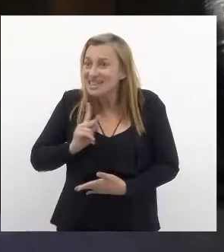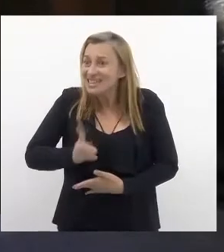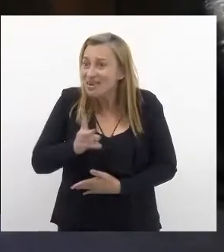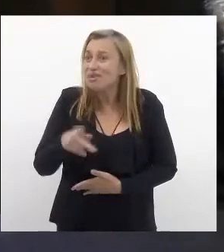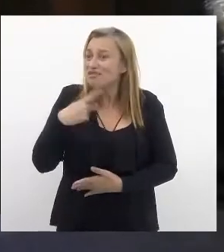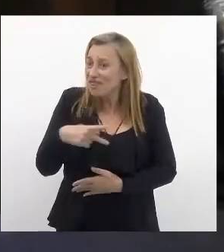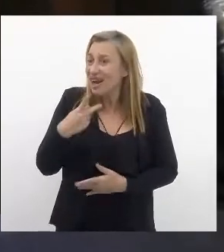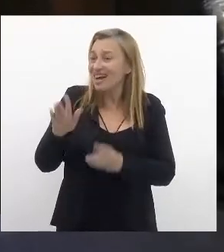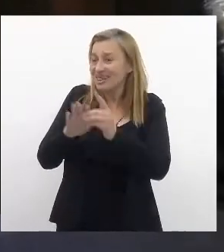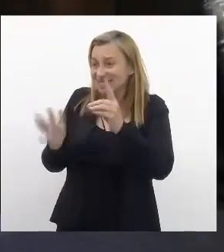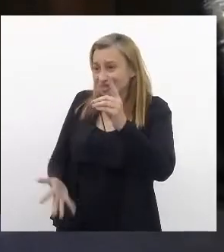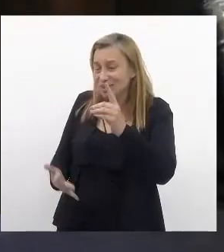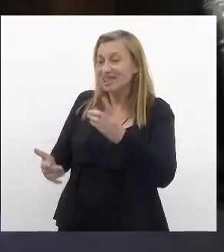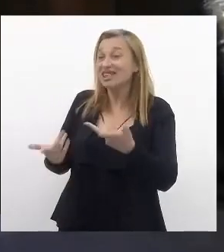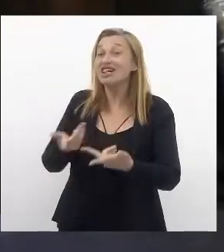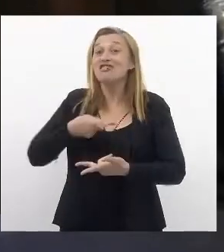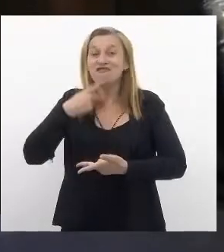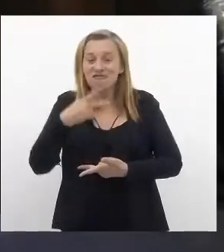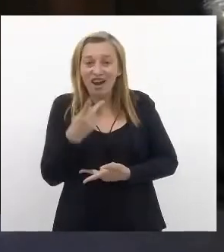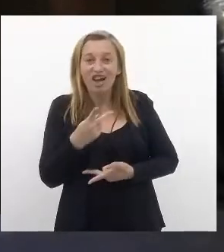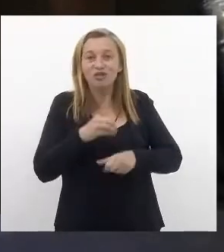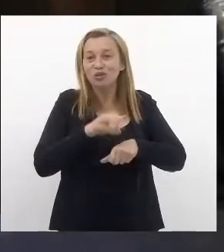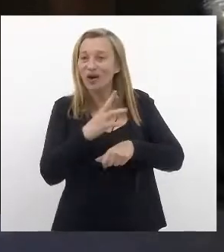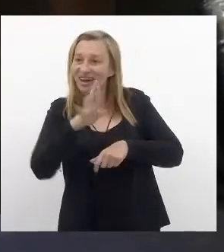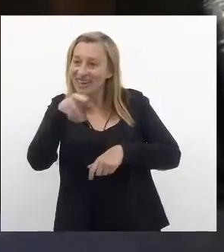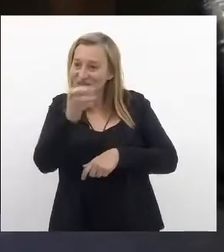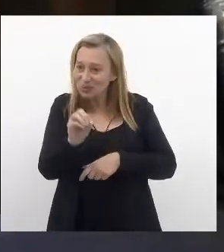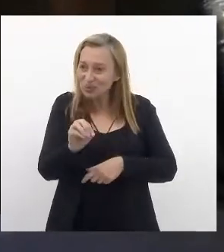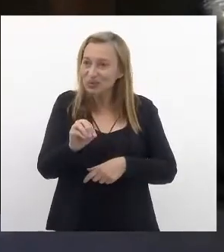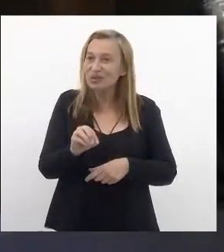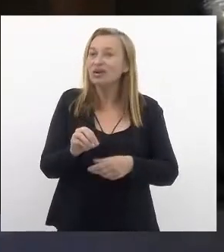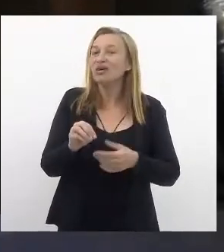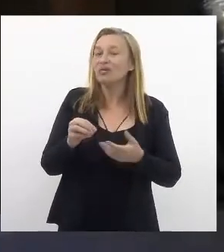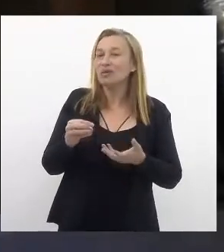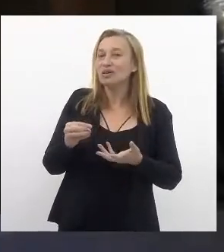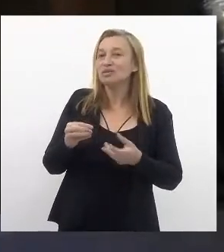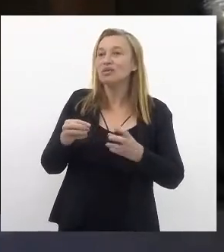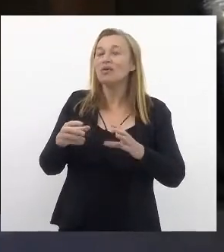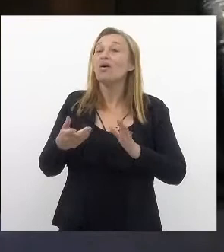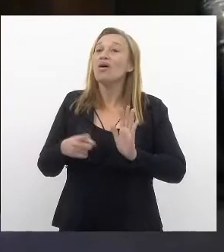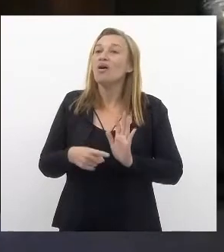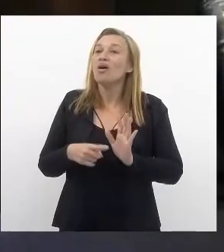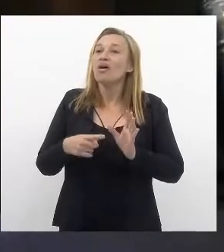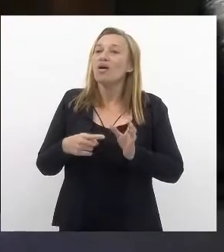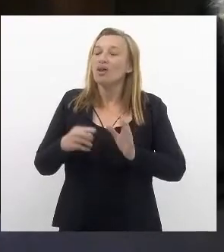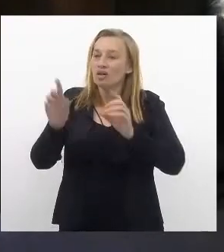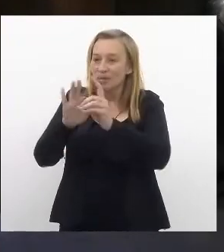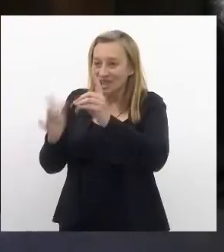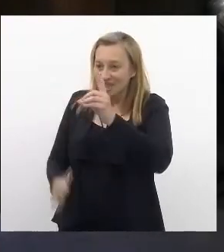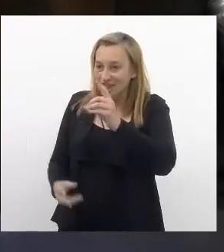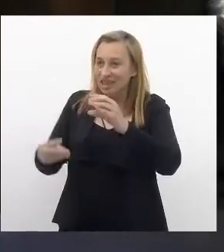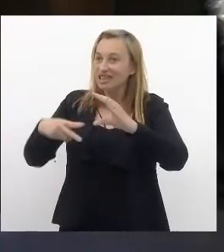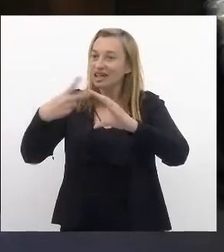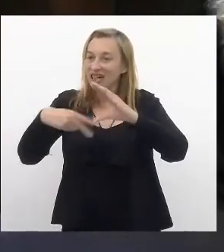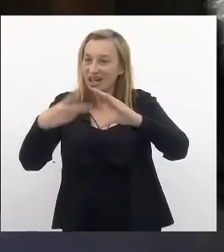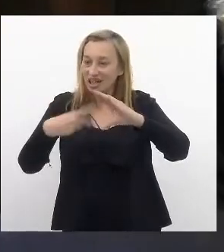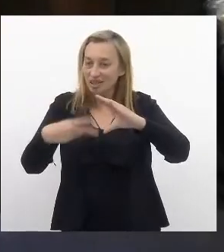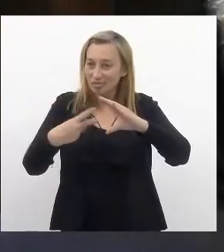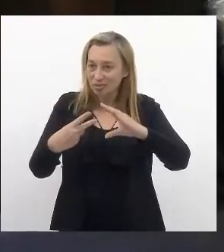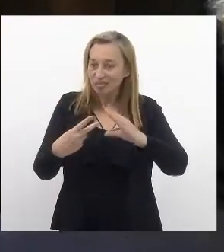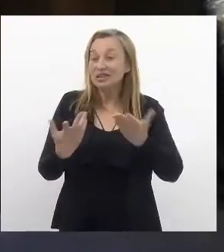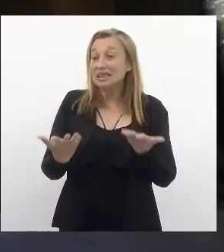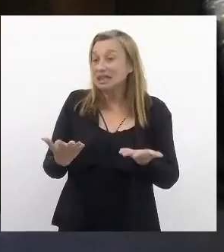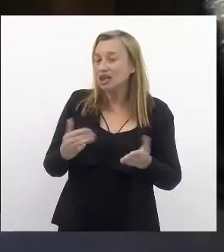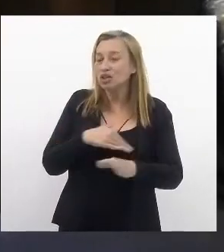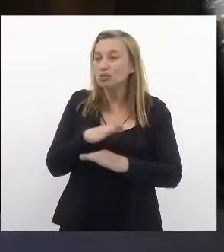aos homenageados, e disse ao doutor Alejandro Bittar, quando o homenageei na Câmara Municipal, em nome de todos os vereadores: